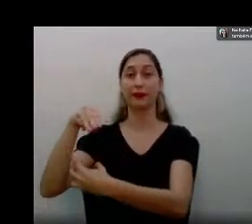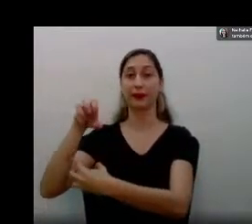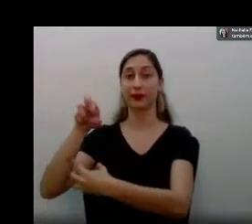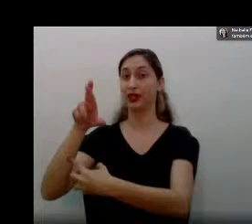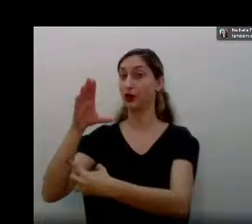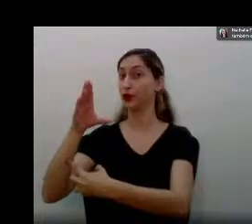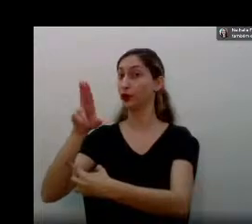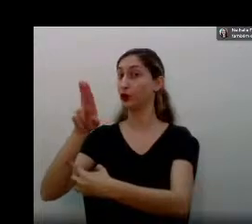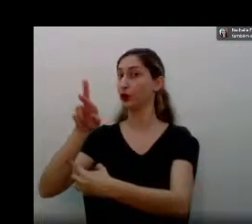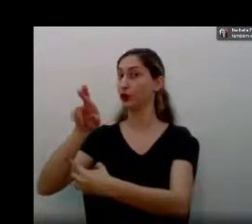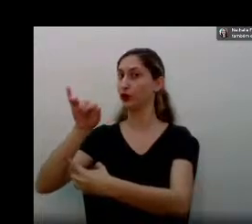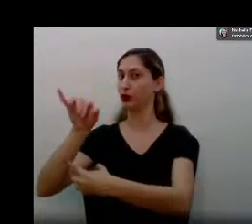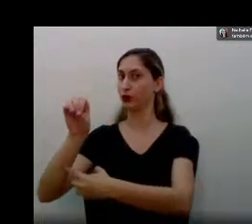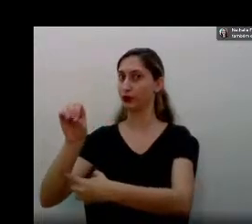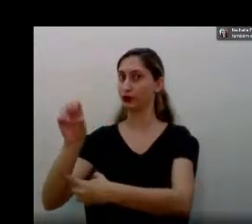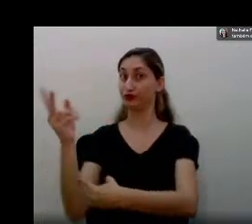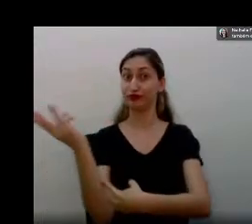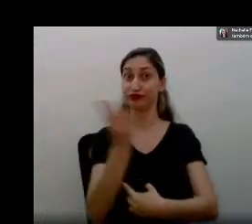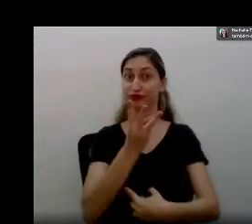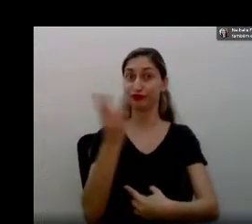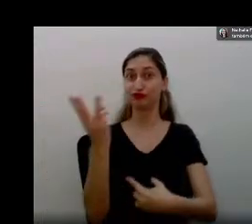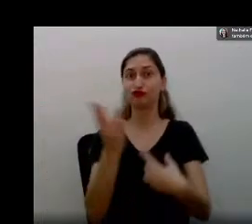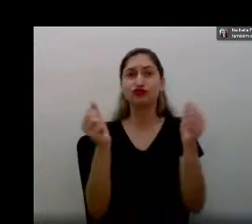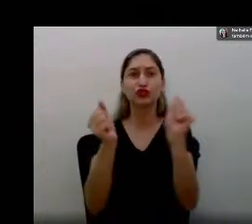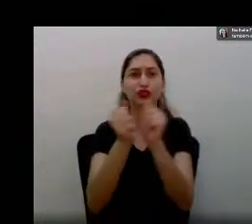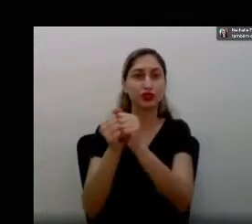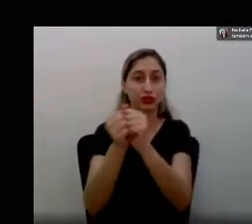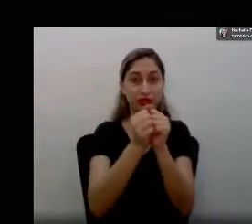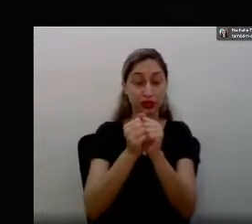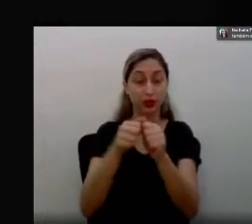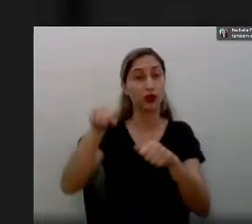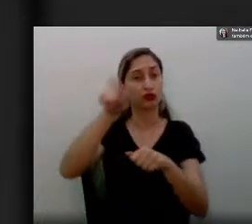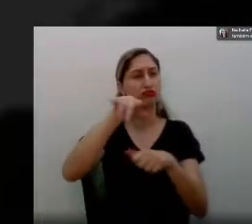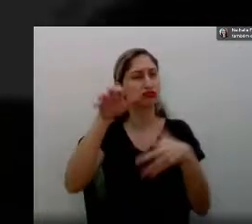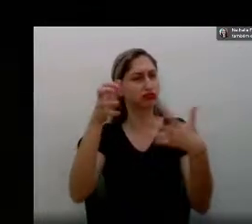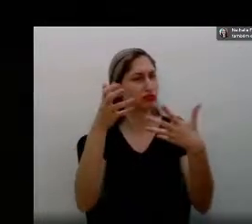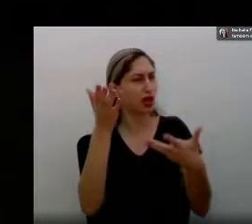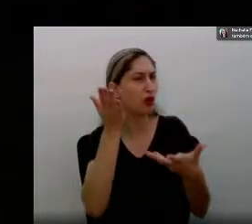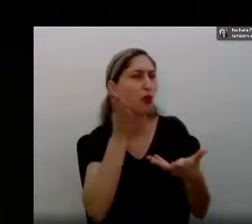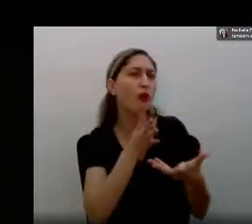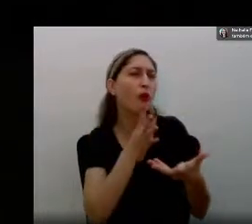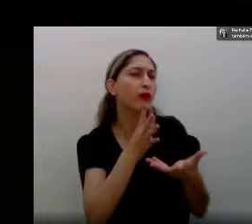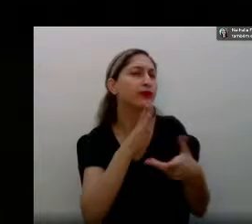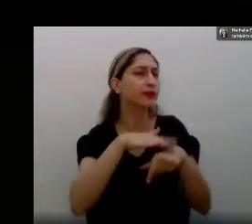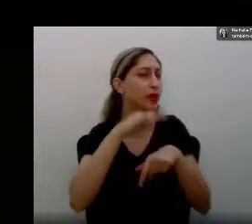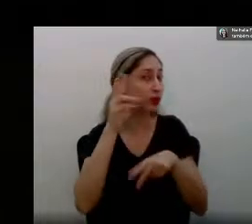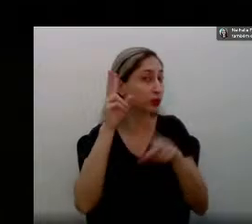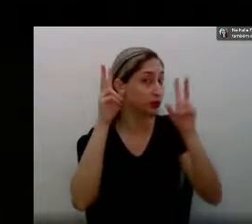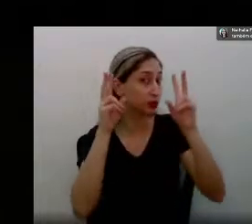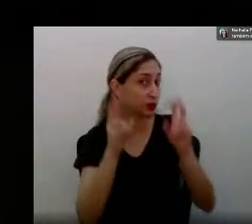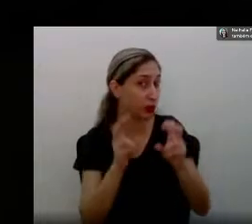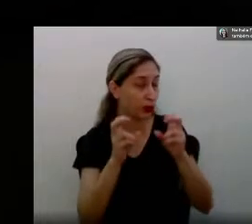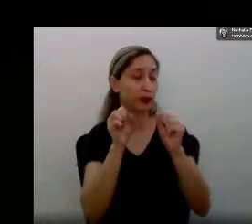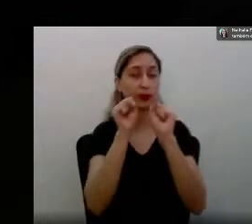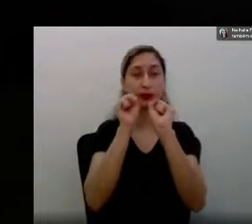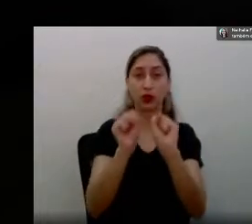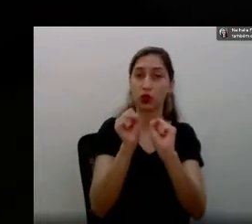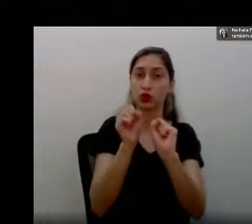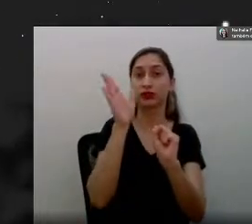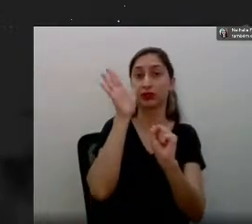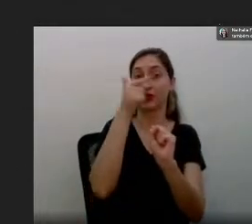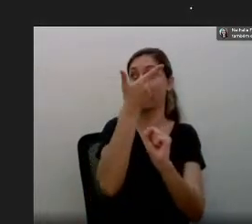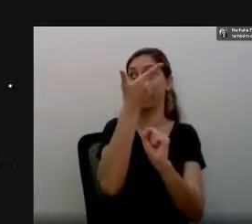desses planetas a gente teve a descobrir no seu falando dos planetas é a gente tem